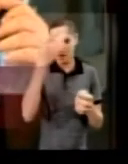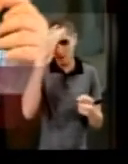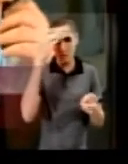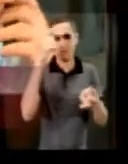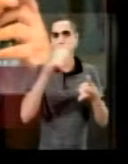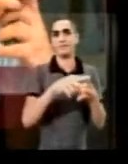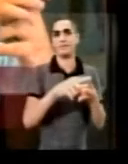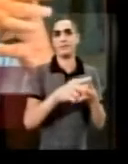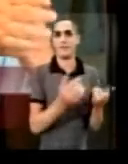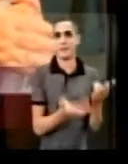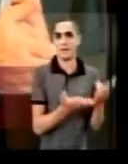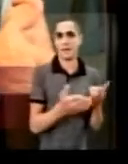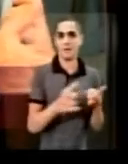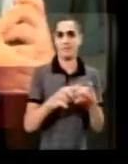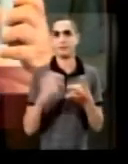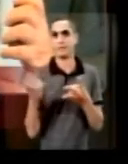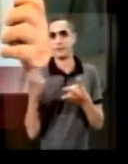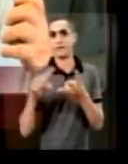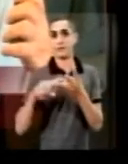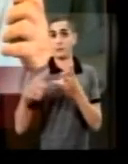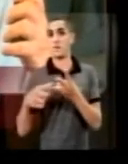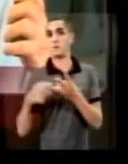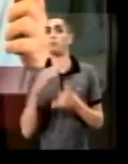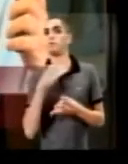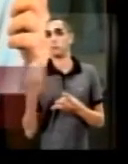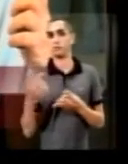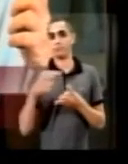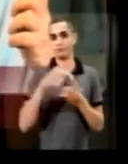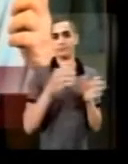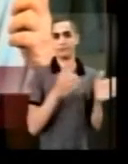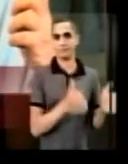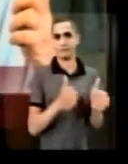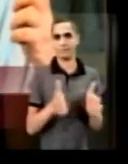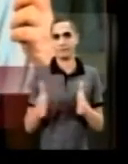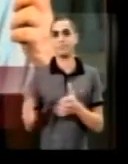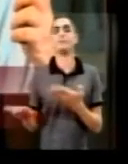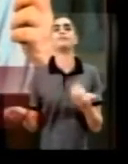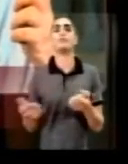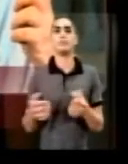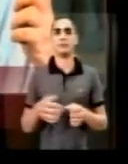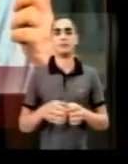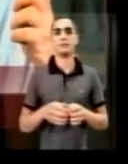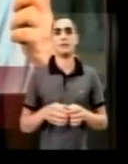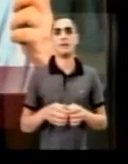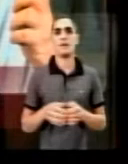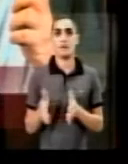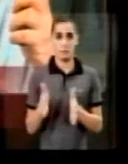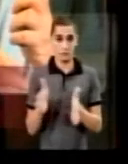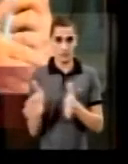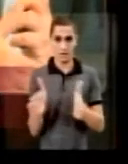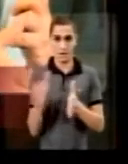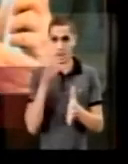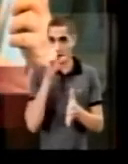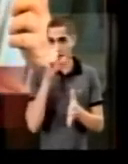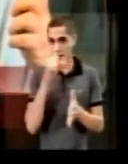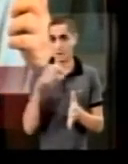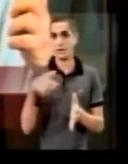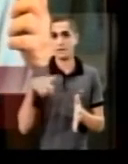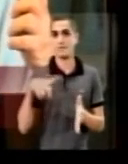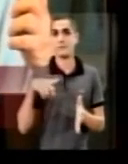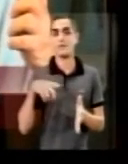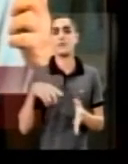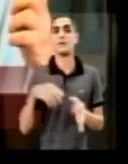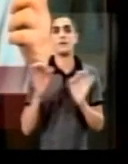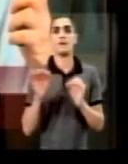que o trabalho que estava sendo feito na fase laranja estava dando resultado. Ele estava